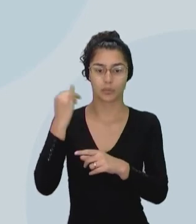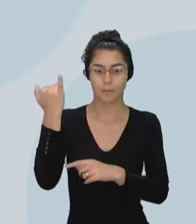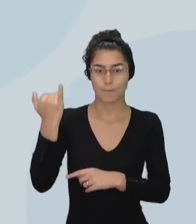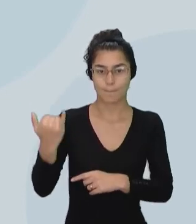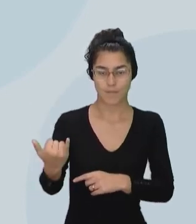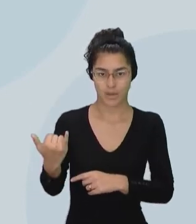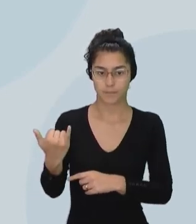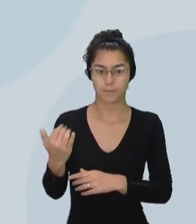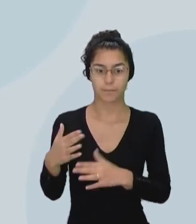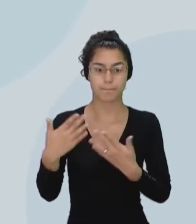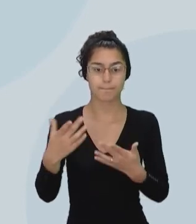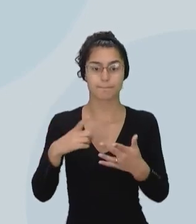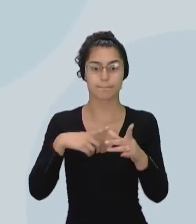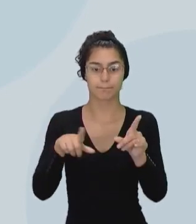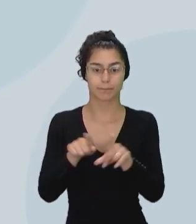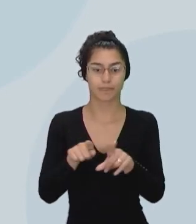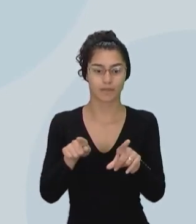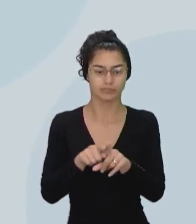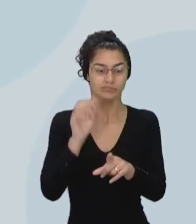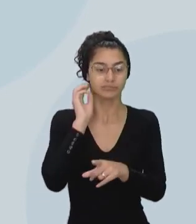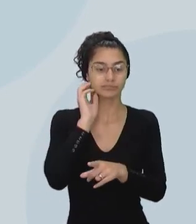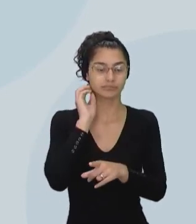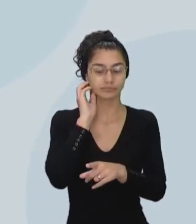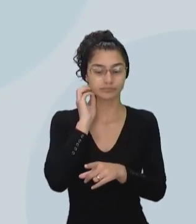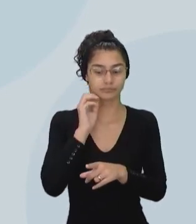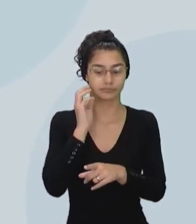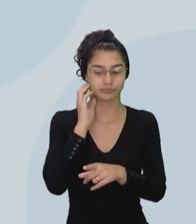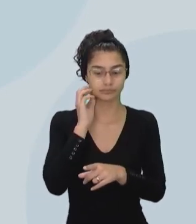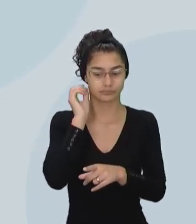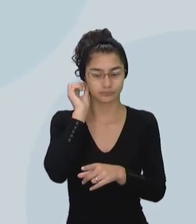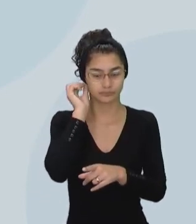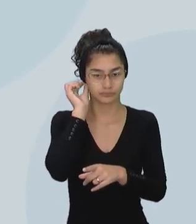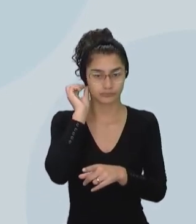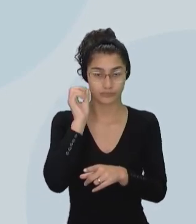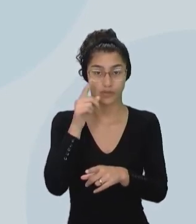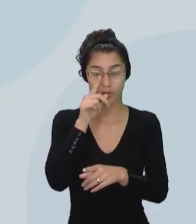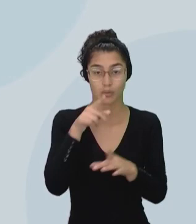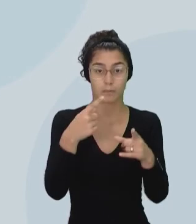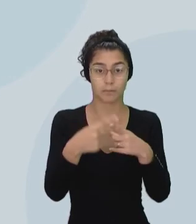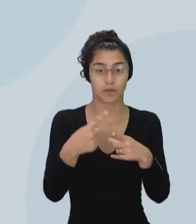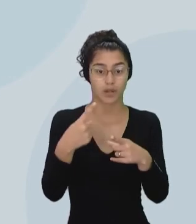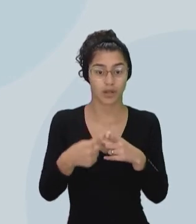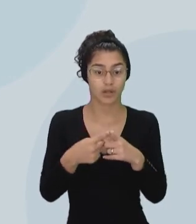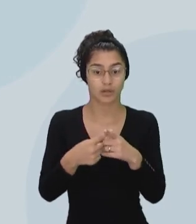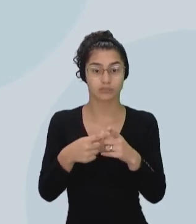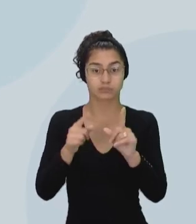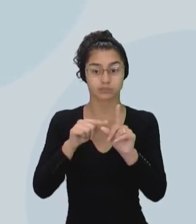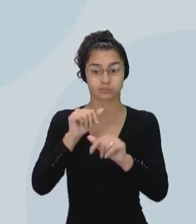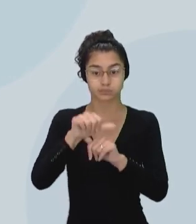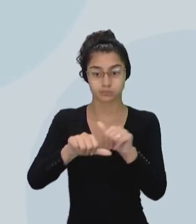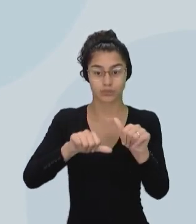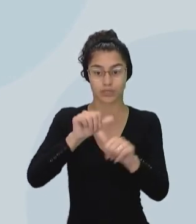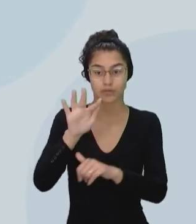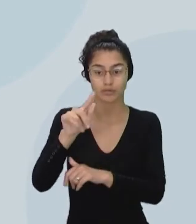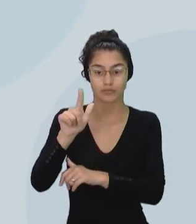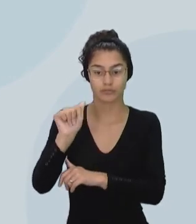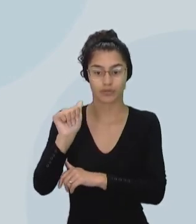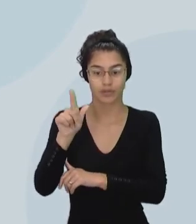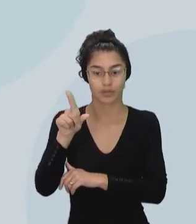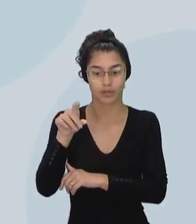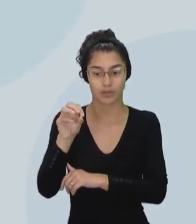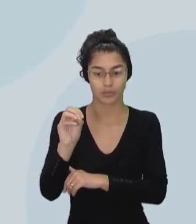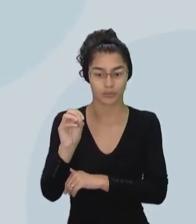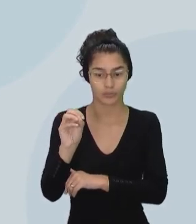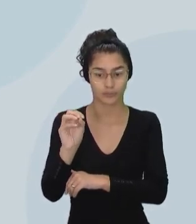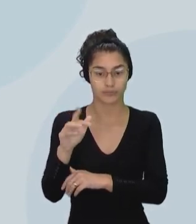desnutrição. Então, ele está com a região abdominal mais proeminente justamente por alterações no fígado, tá?